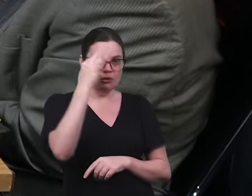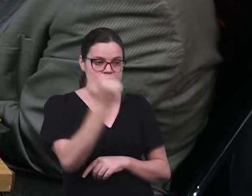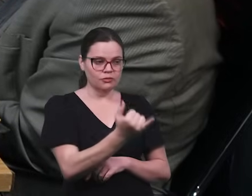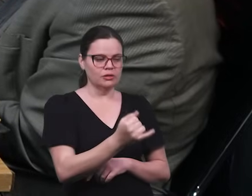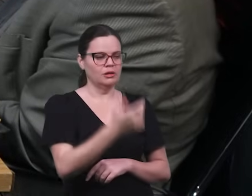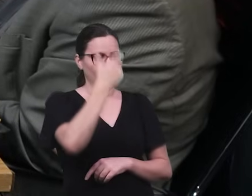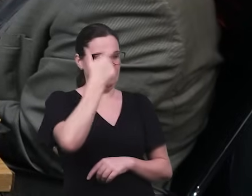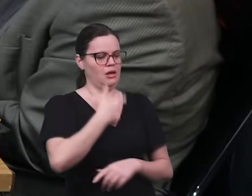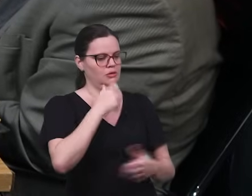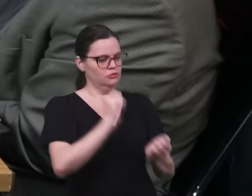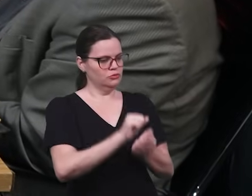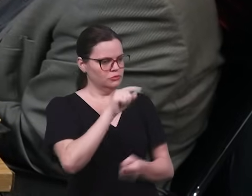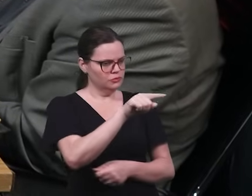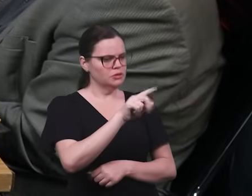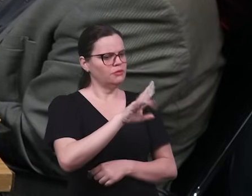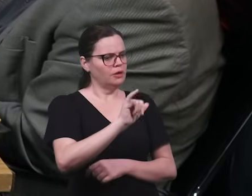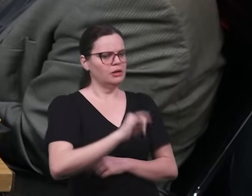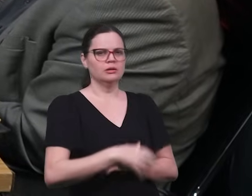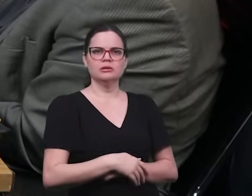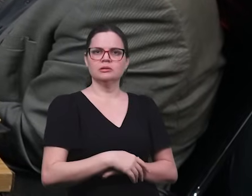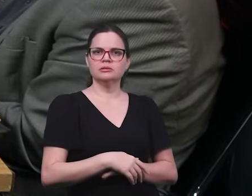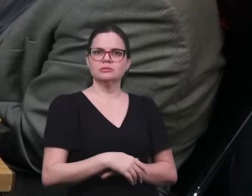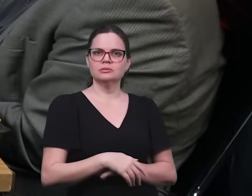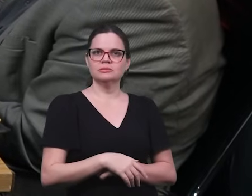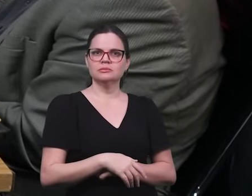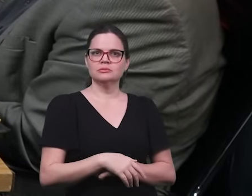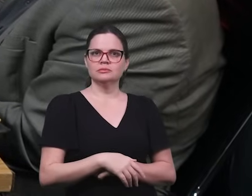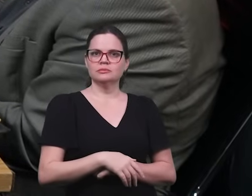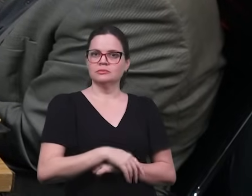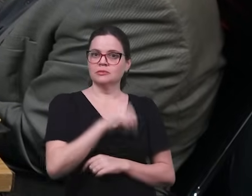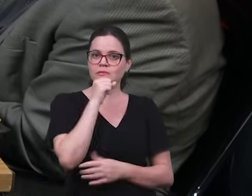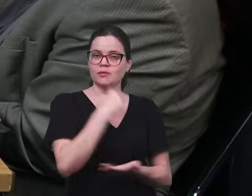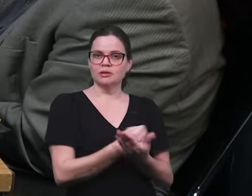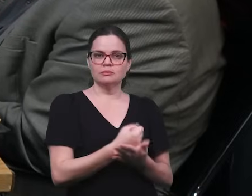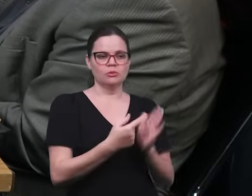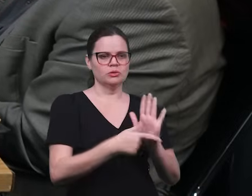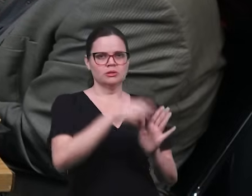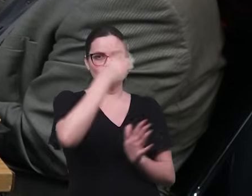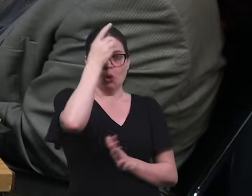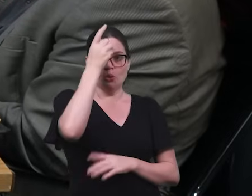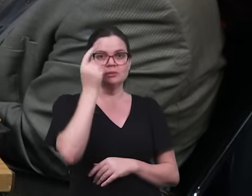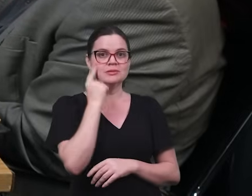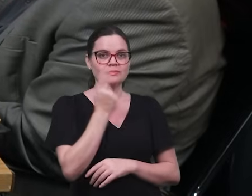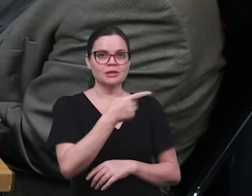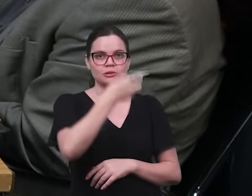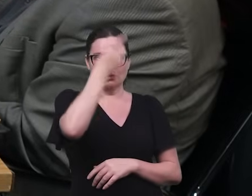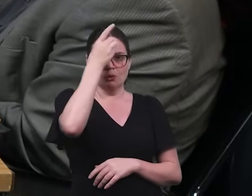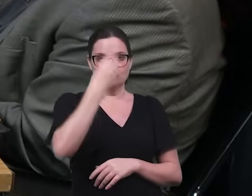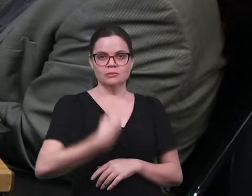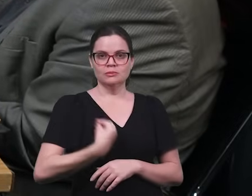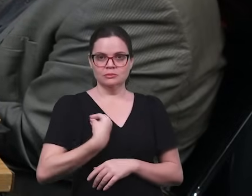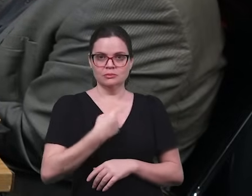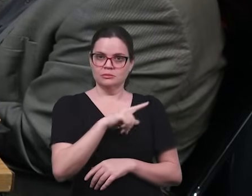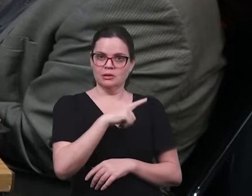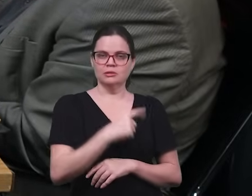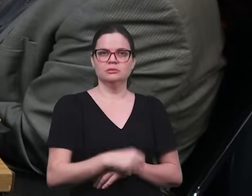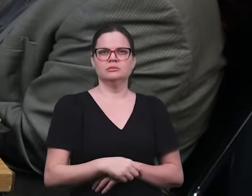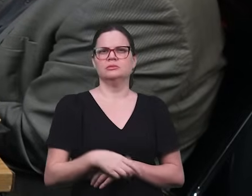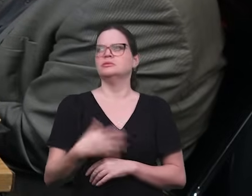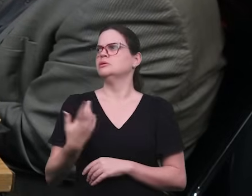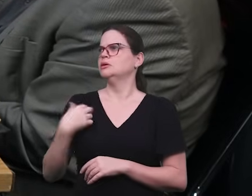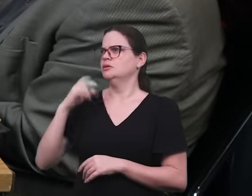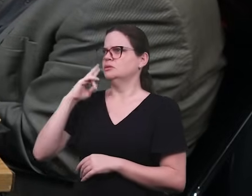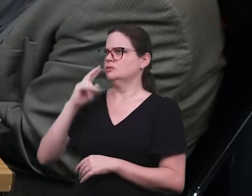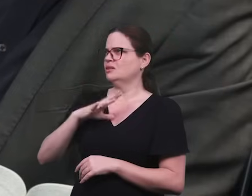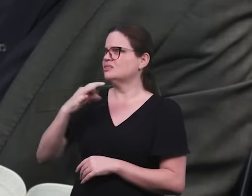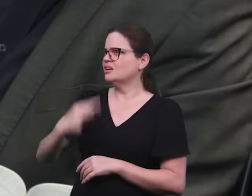Eu hei de ser contigo. O Senhor falando no Velho Testamento dos dons espirituais presente. Ele diz, Senhor, se eu tenho